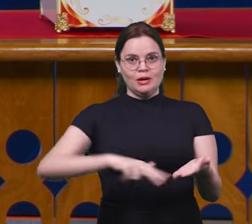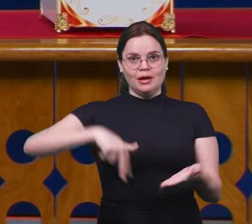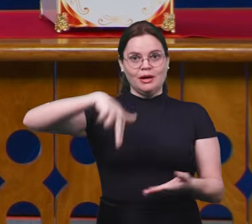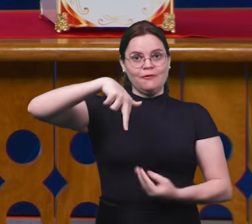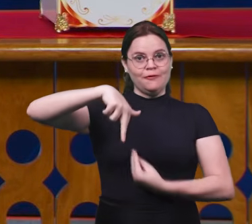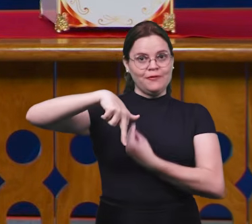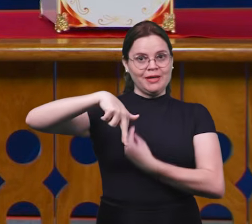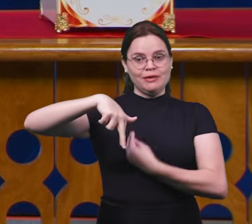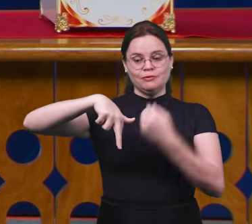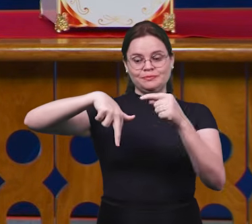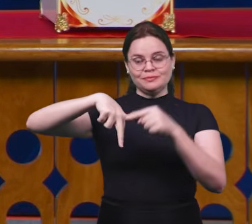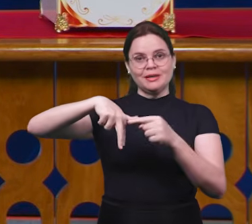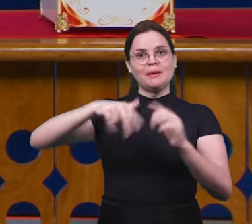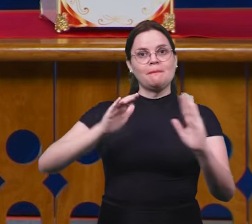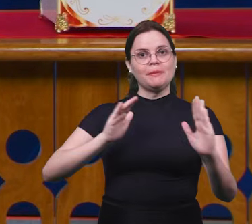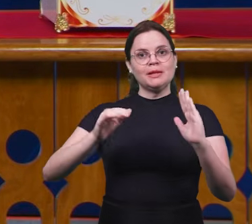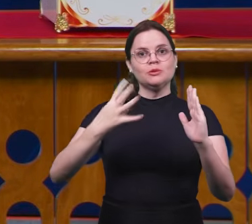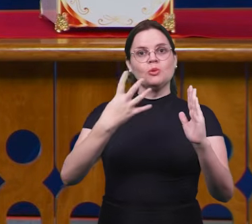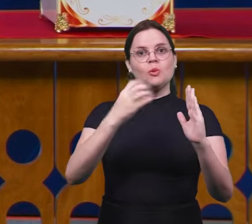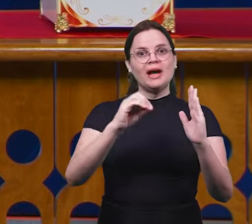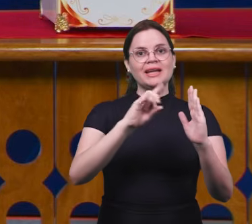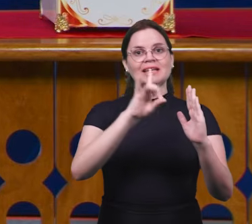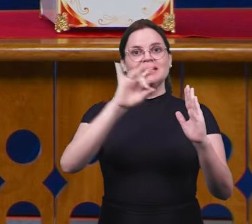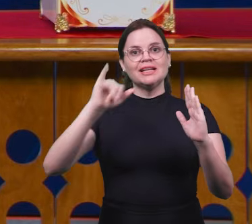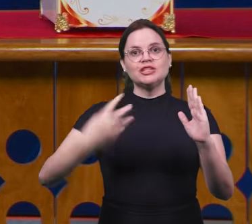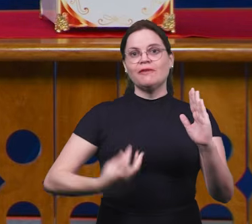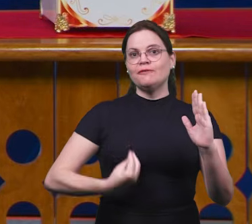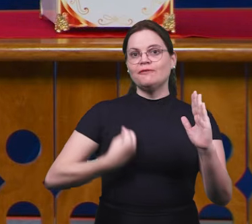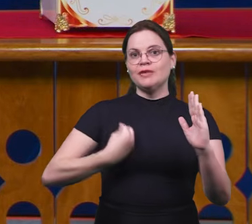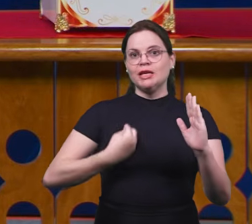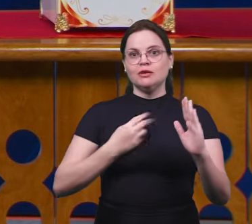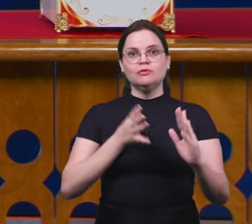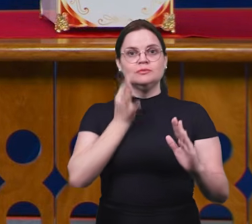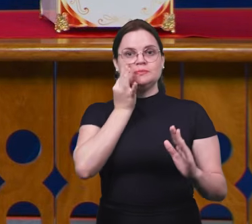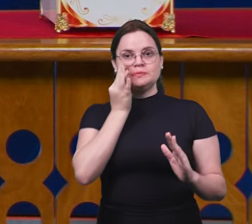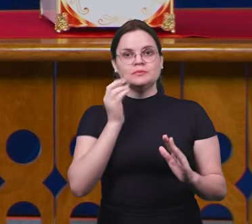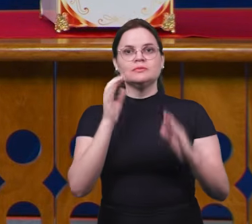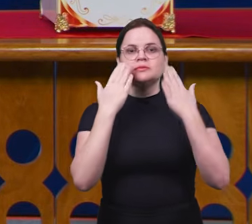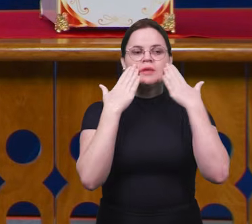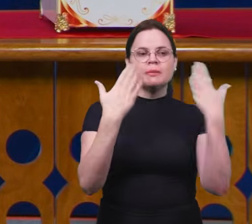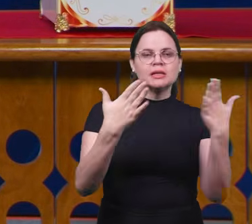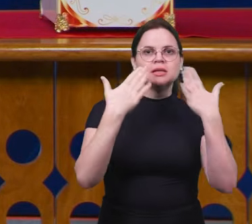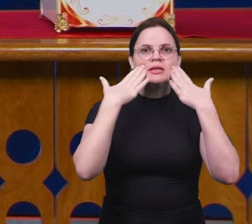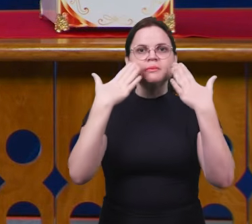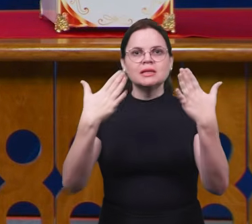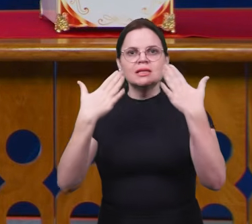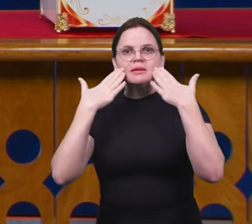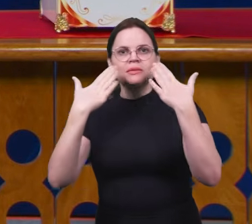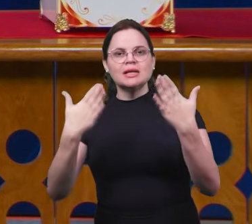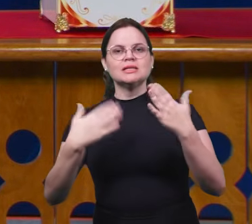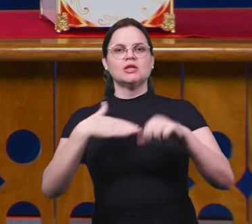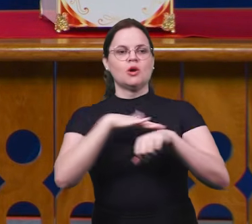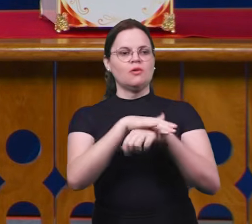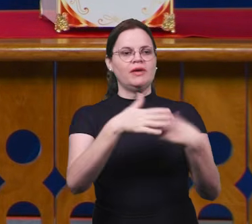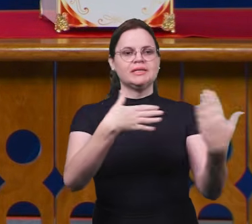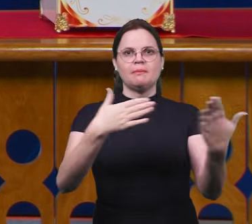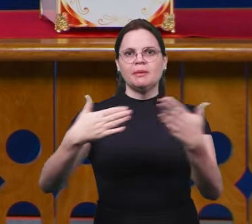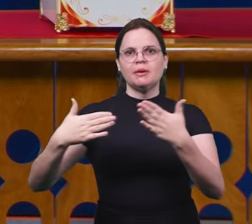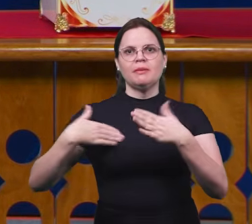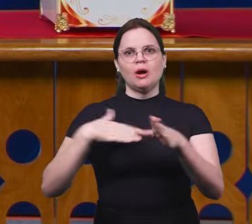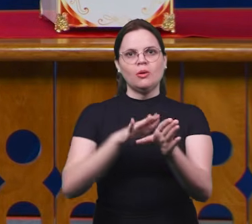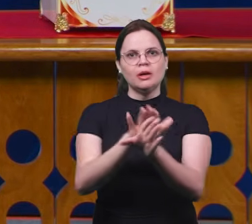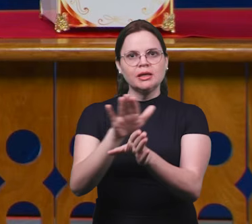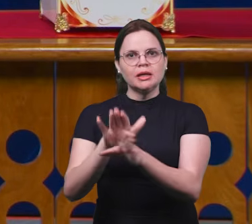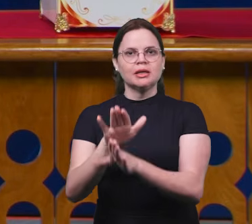ele sobe aos céus. E ele sobe e ele dá ali as últimas orientações aos